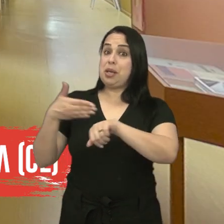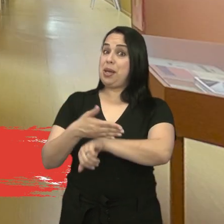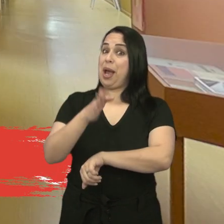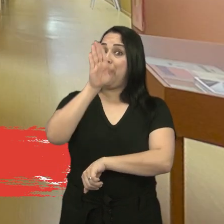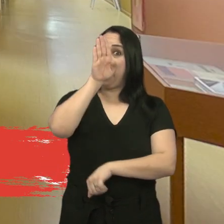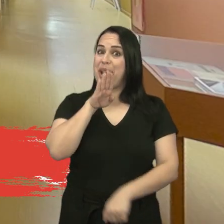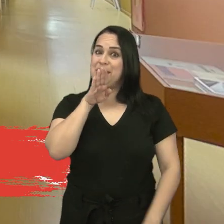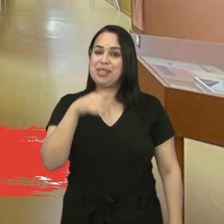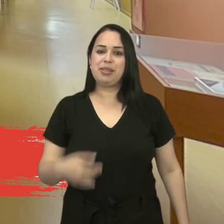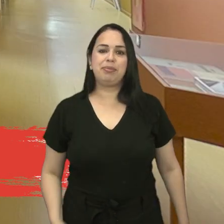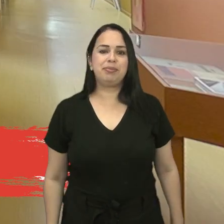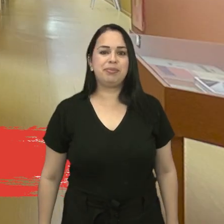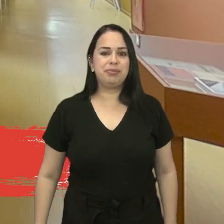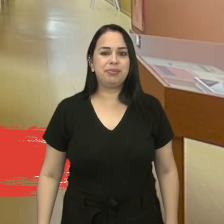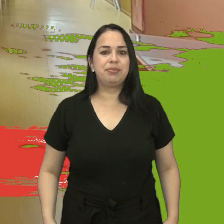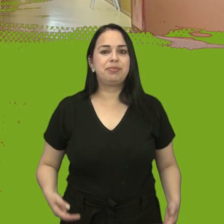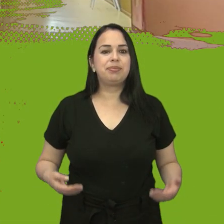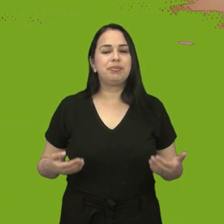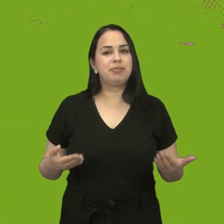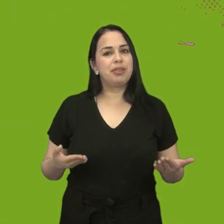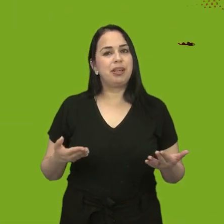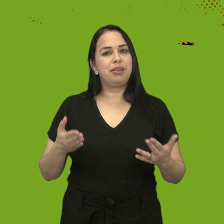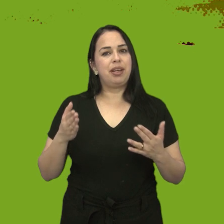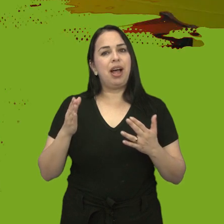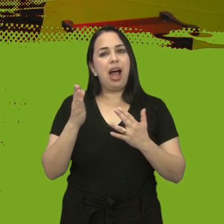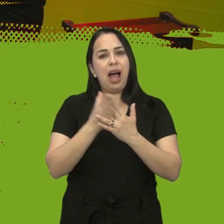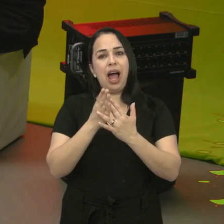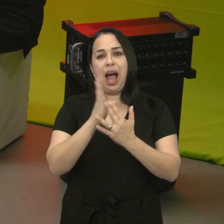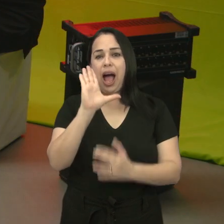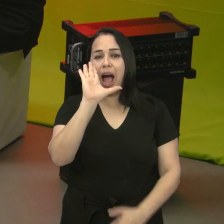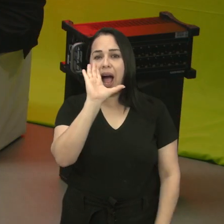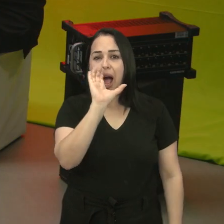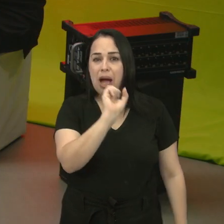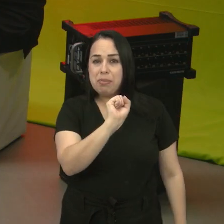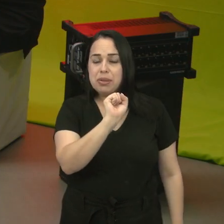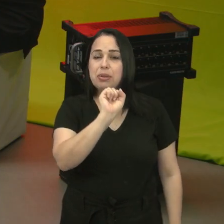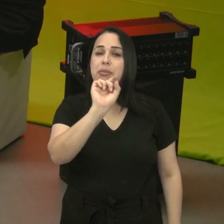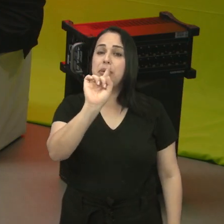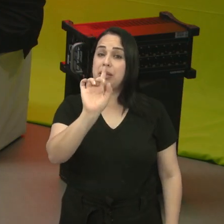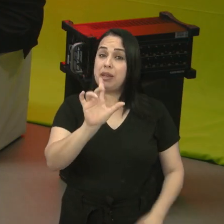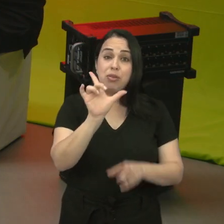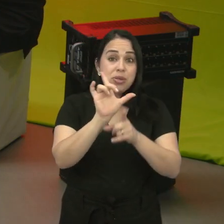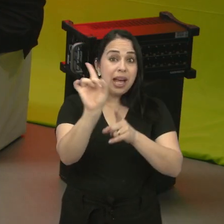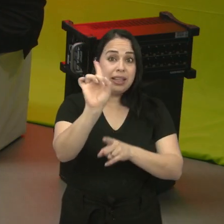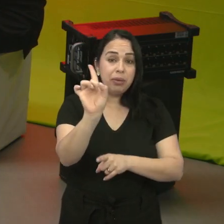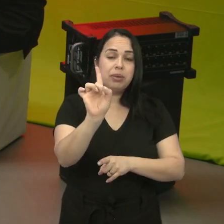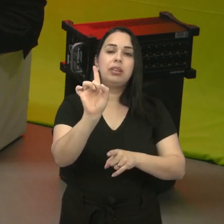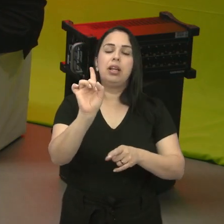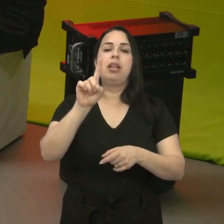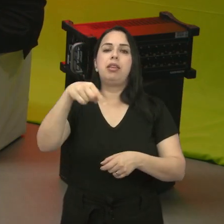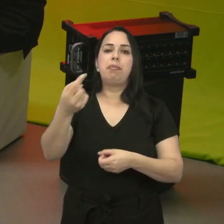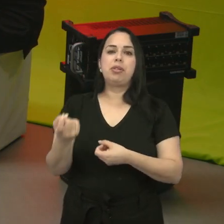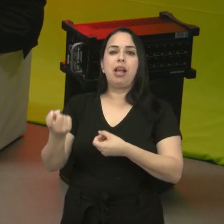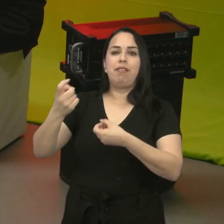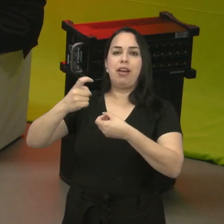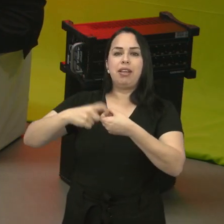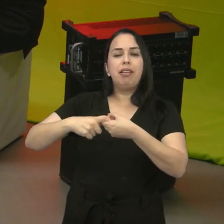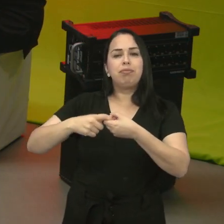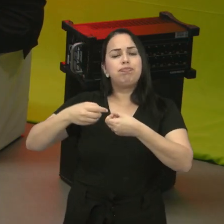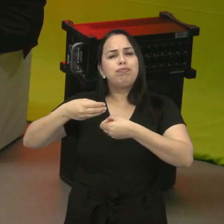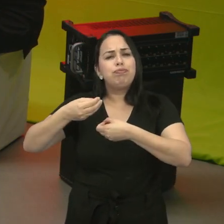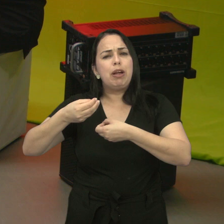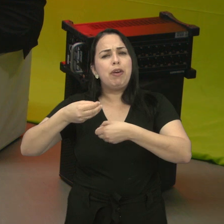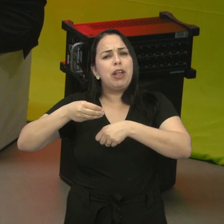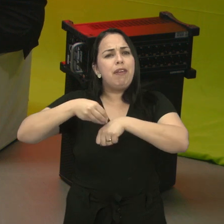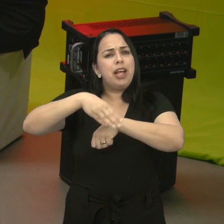Ceará. A entrada é de graça. E a gente vai dar mais uma pausa na nossa conversa, mas fica por aí, porque na volta a